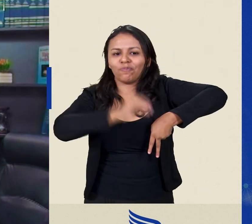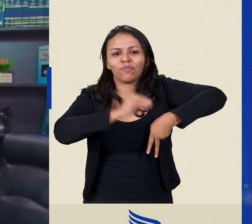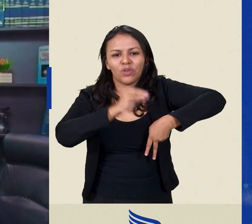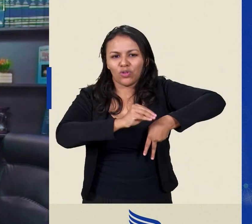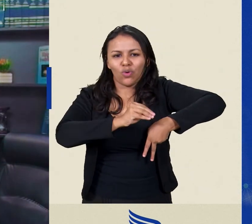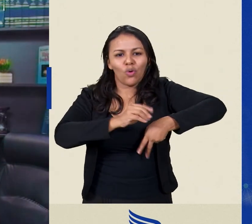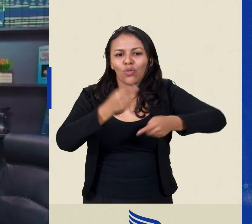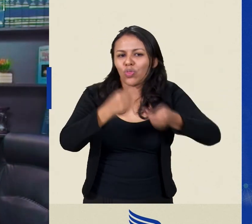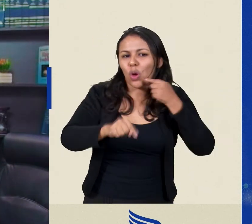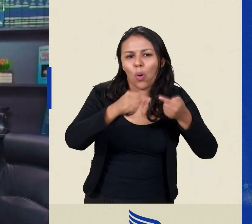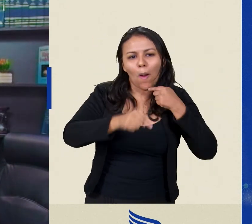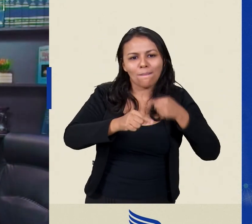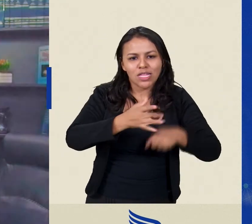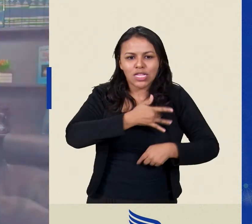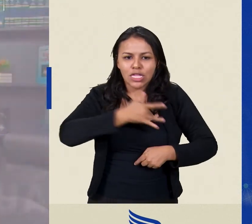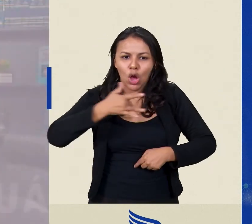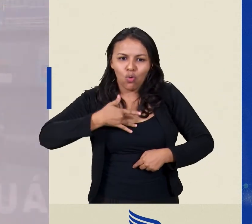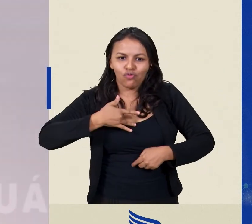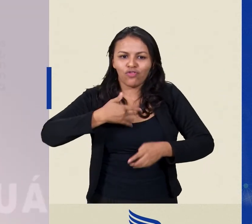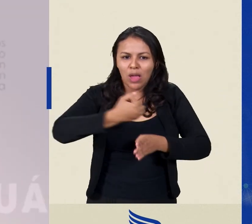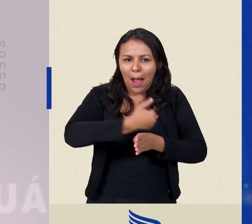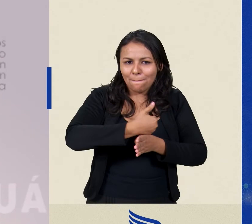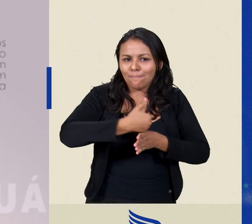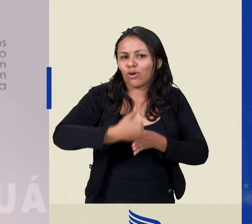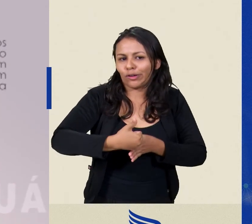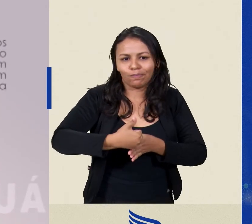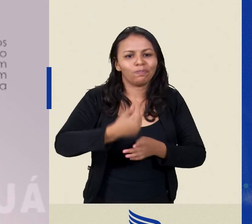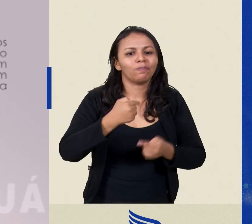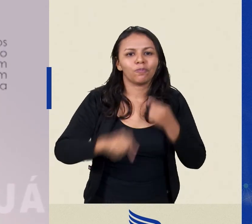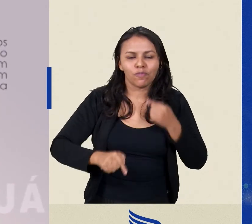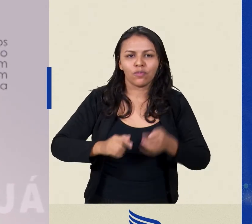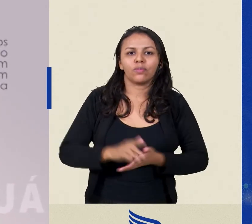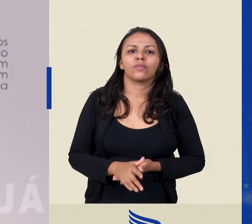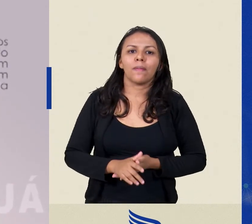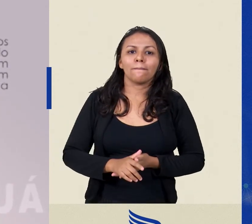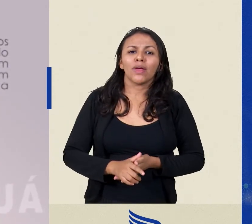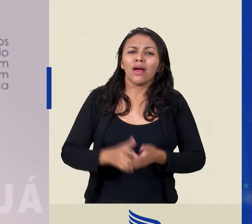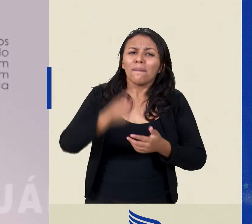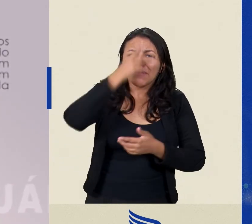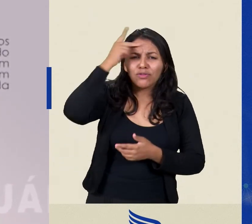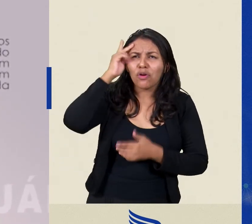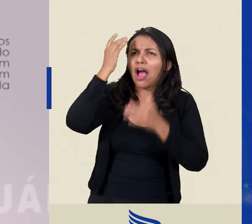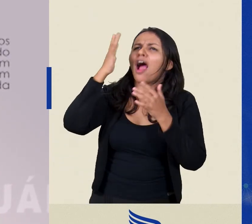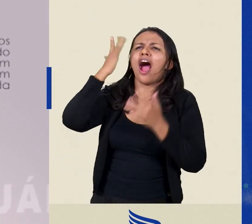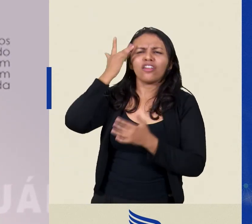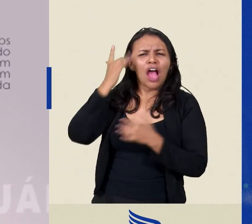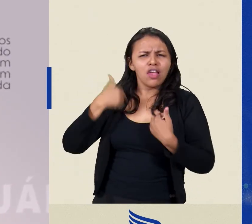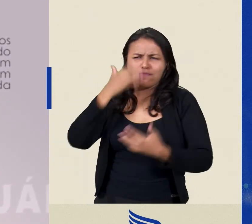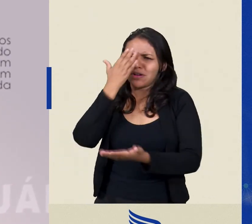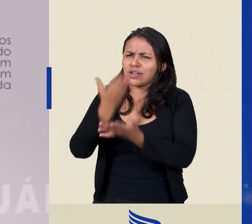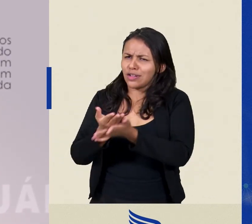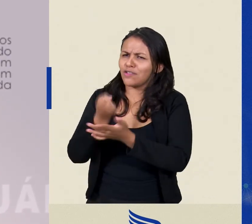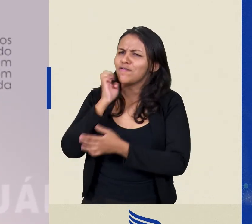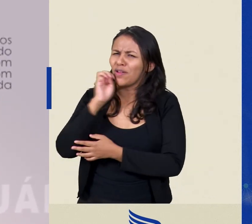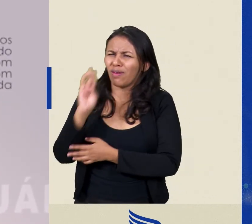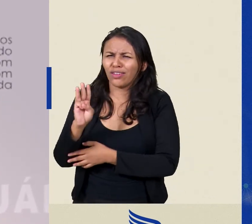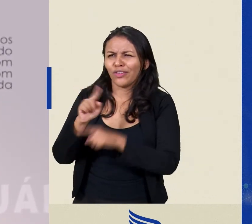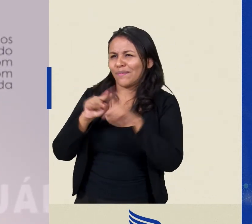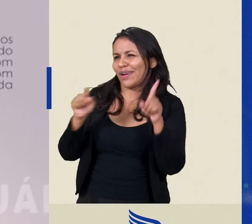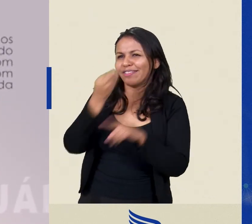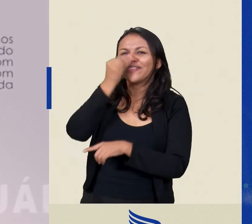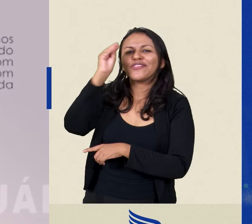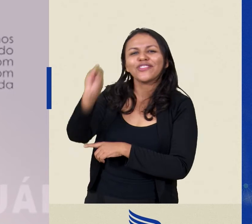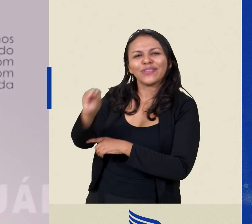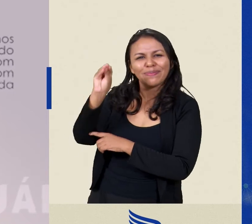e moral de seu povo. Muitos que professam crer nos testemunhos negligenciam a luz dada.